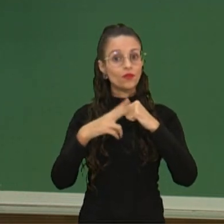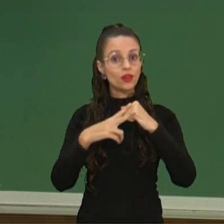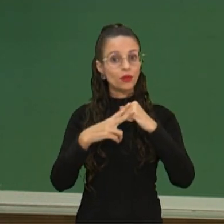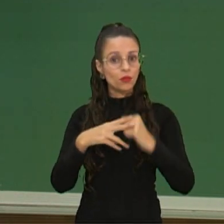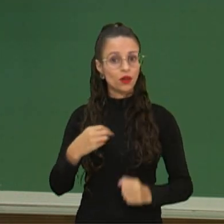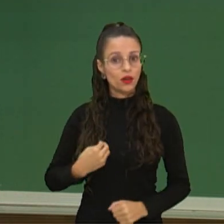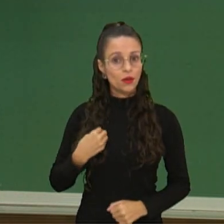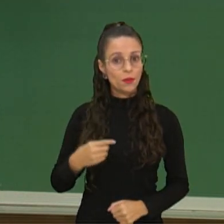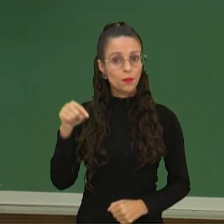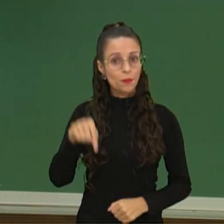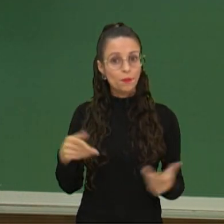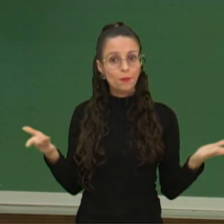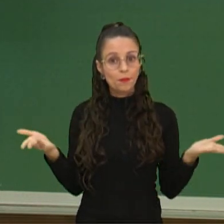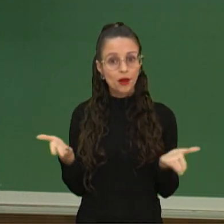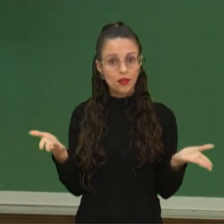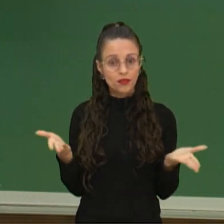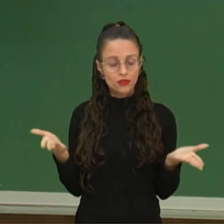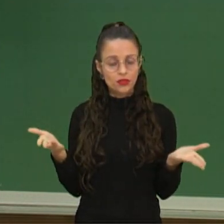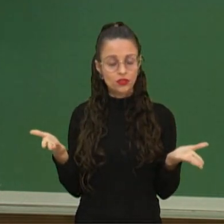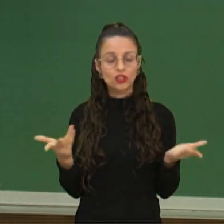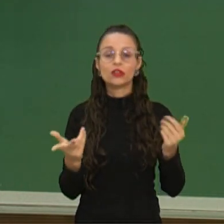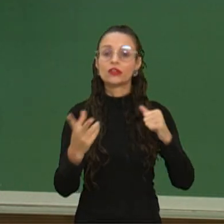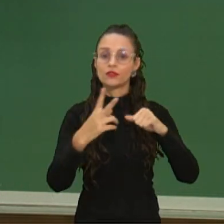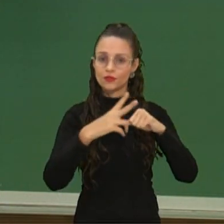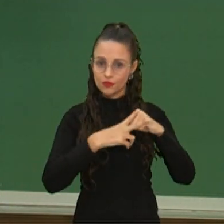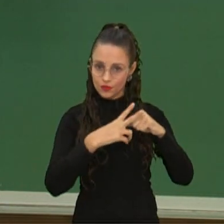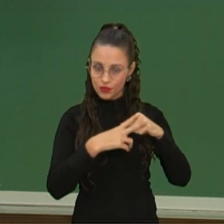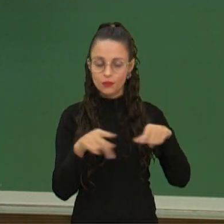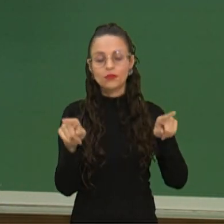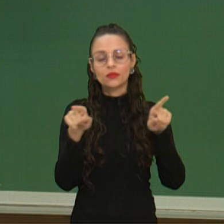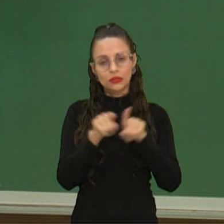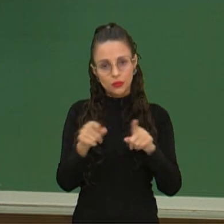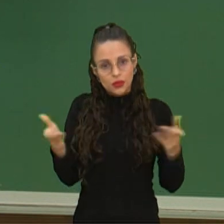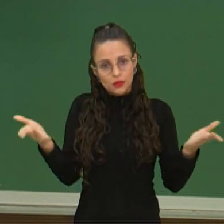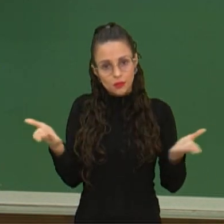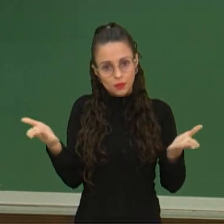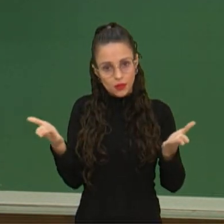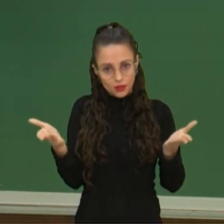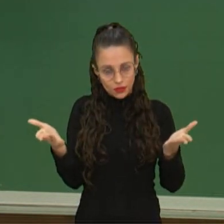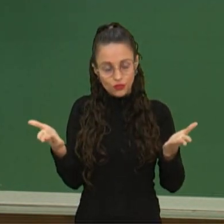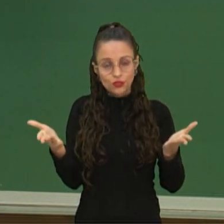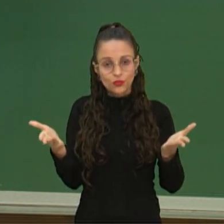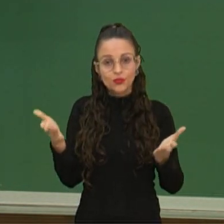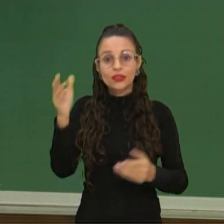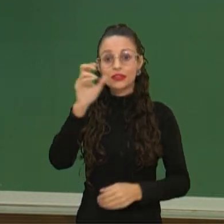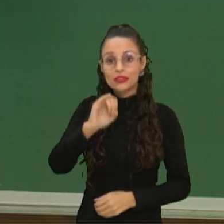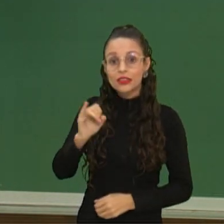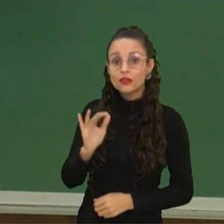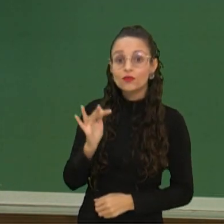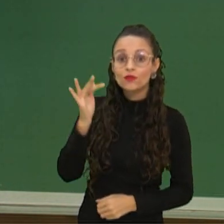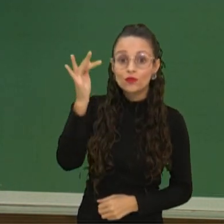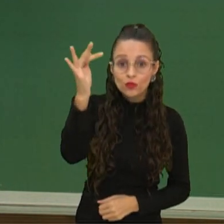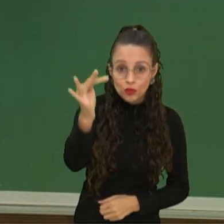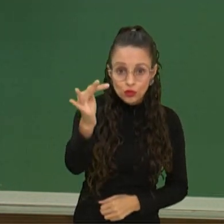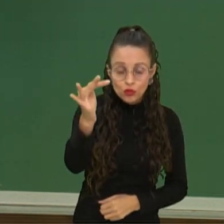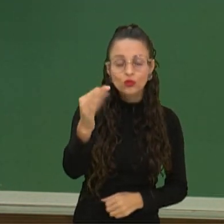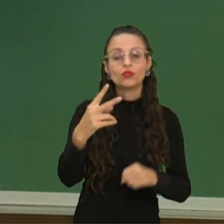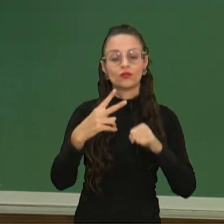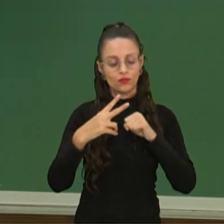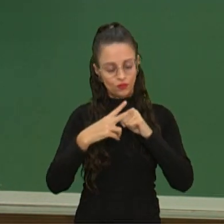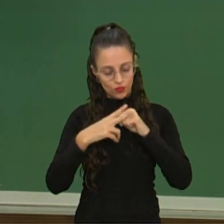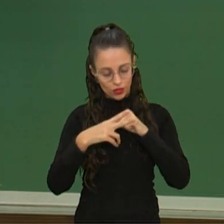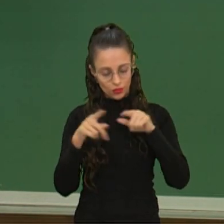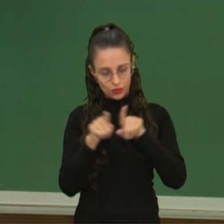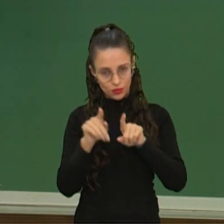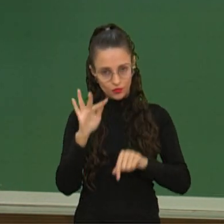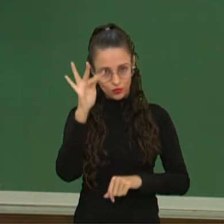presente. Então, o meu verbo to be ele tem que estar no presente. Se estiver no futuro, verbo to be no